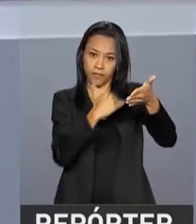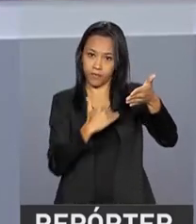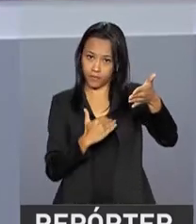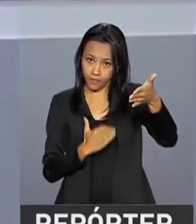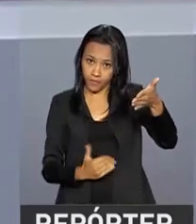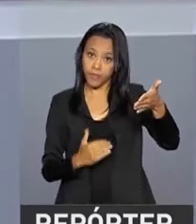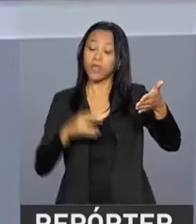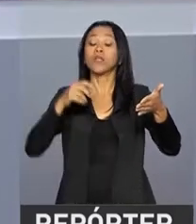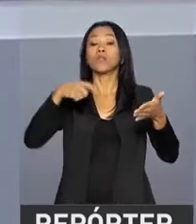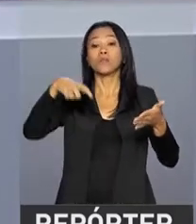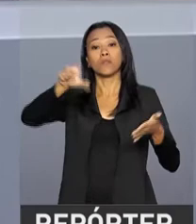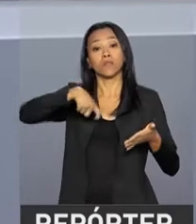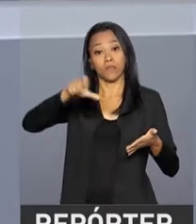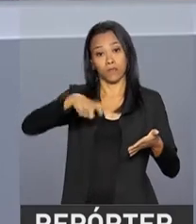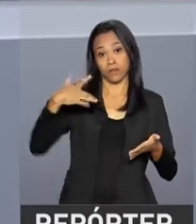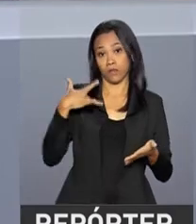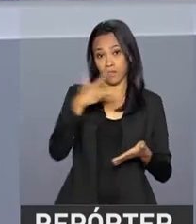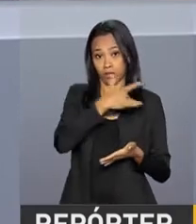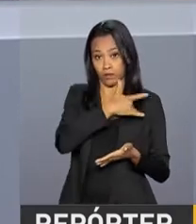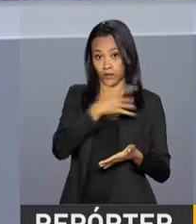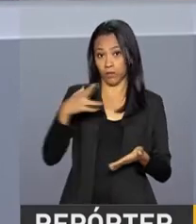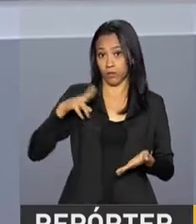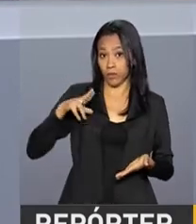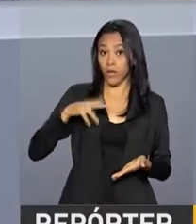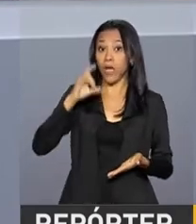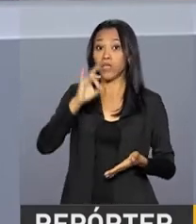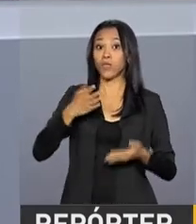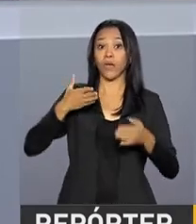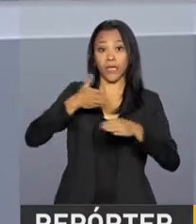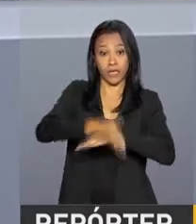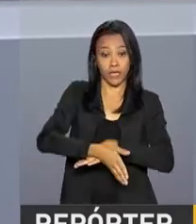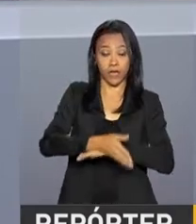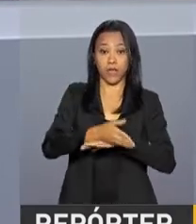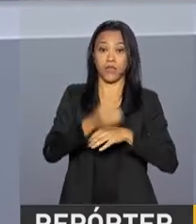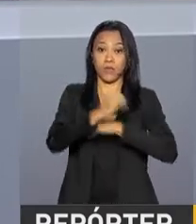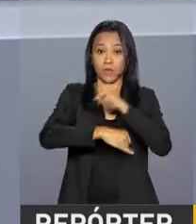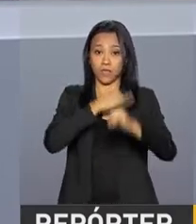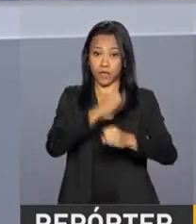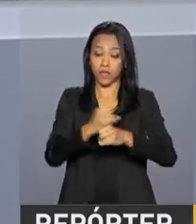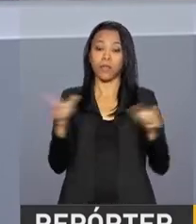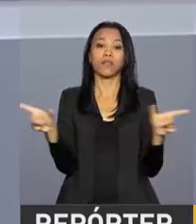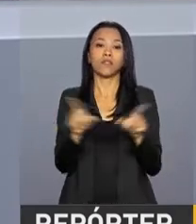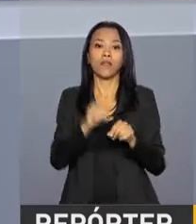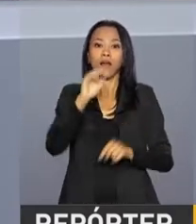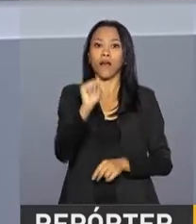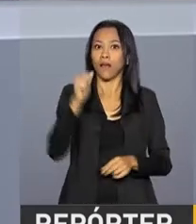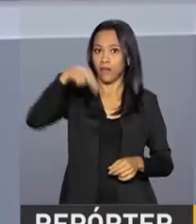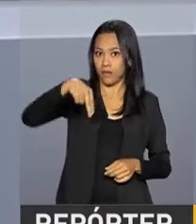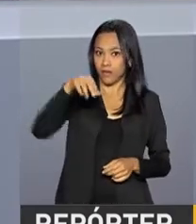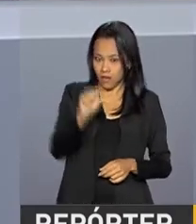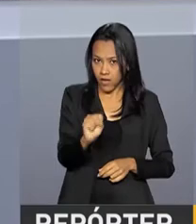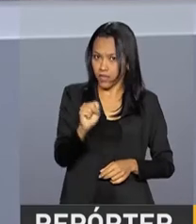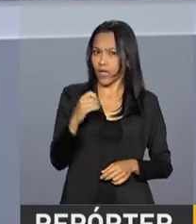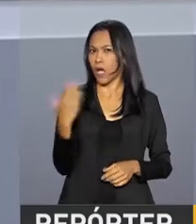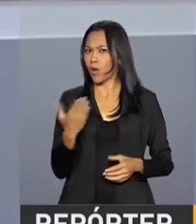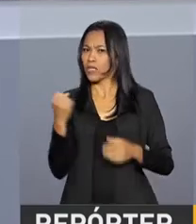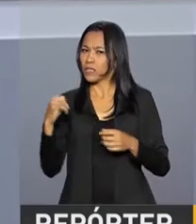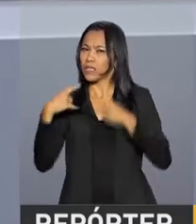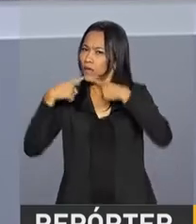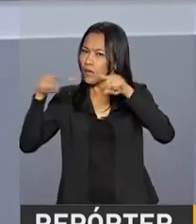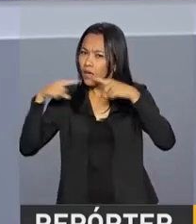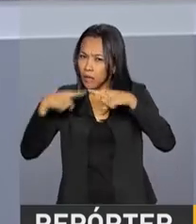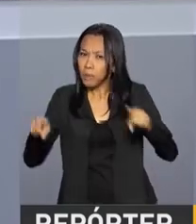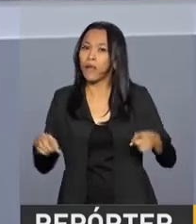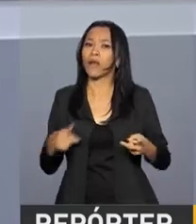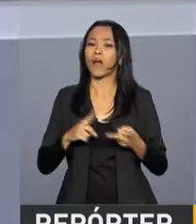mínima dos planos saúde basta acessar o site da ns pedidos de informações e reclamações de descumprimento da norma